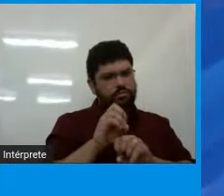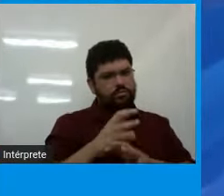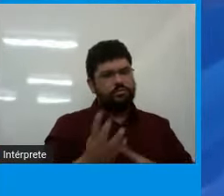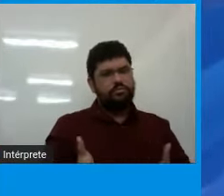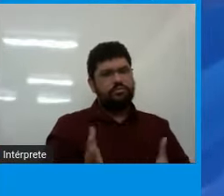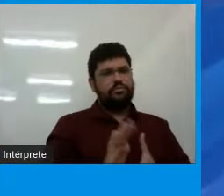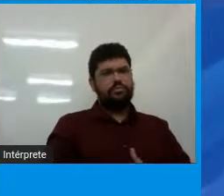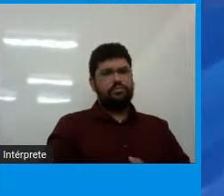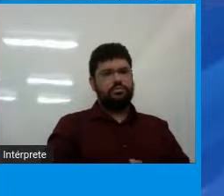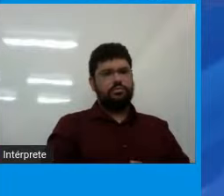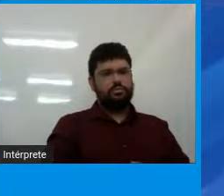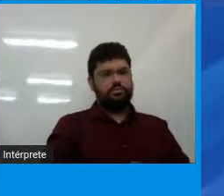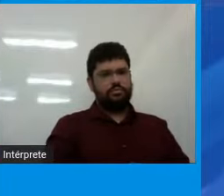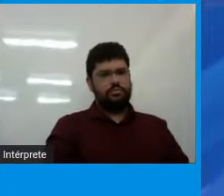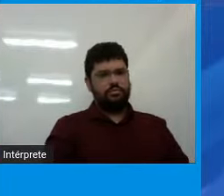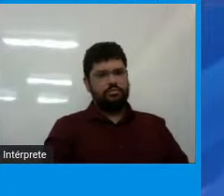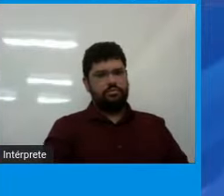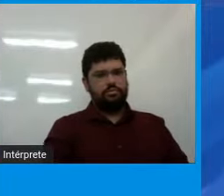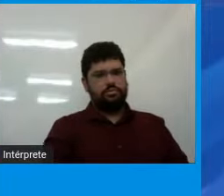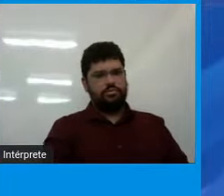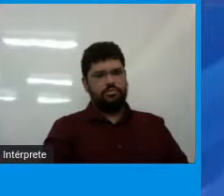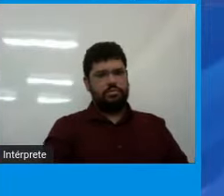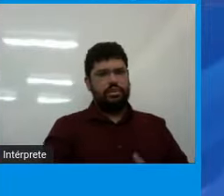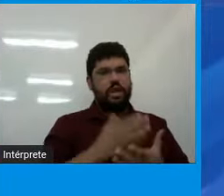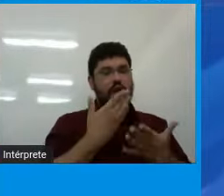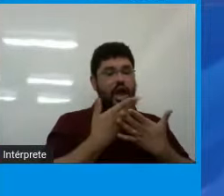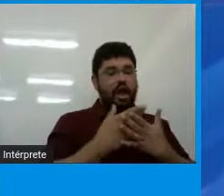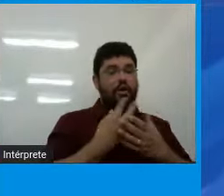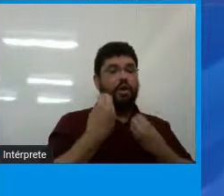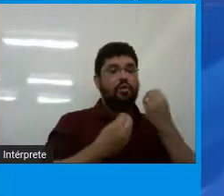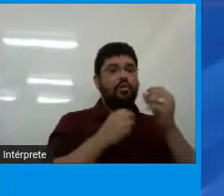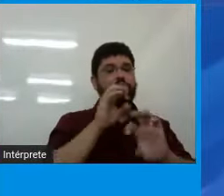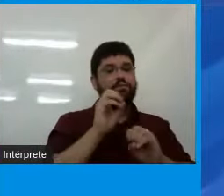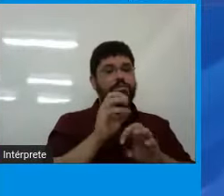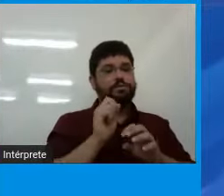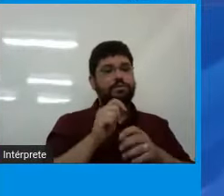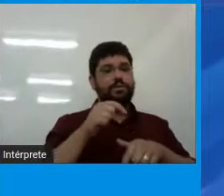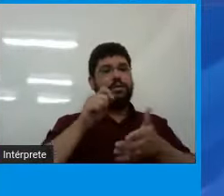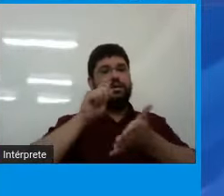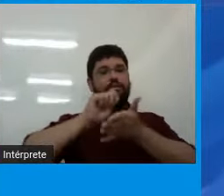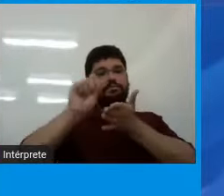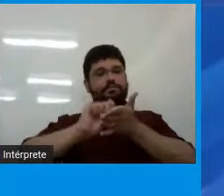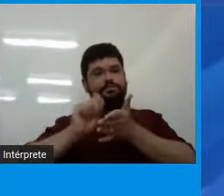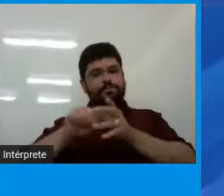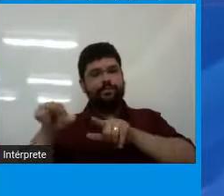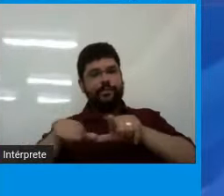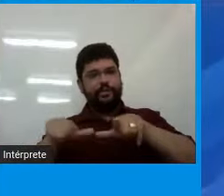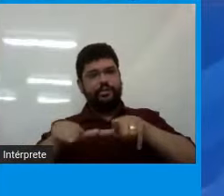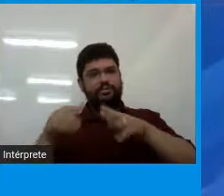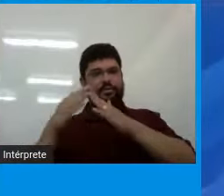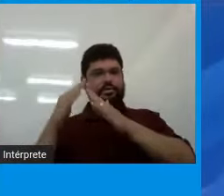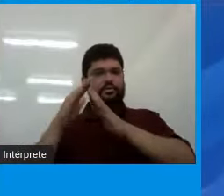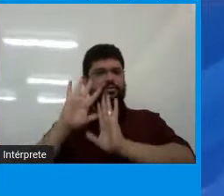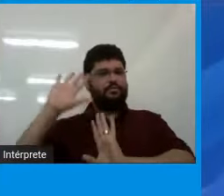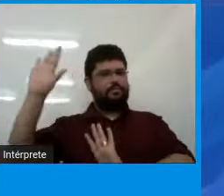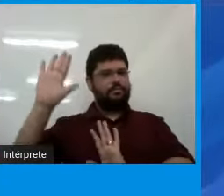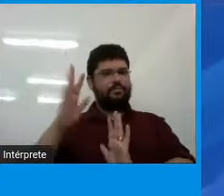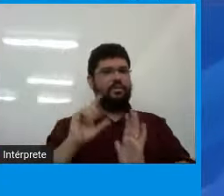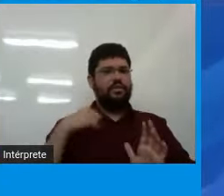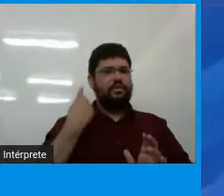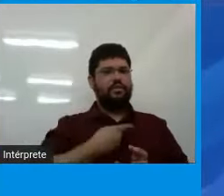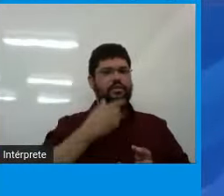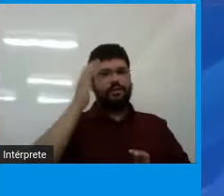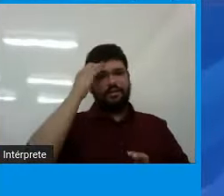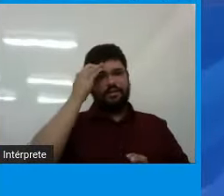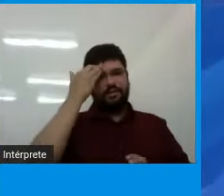disponibilizar material de como fazer fichamento. Essa é a aula. O fichamento em si é o trabalho do aluno. É só um exemplo, porque muitas vezes a gente fica sem entender